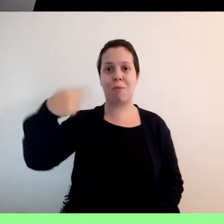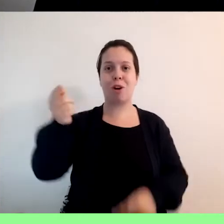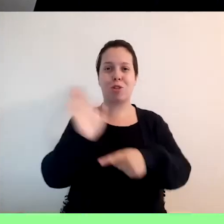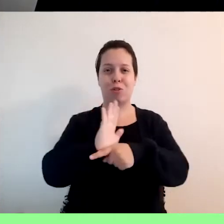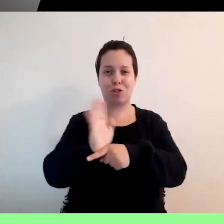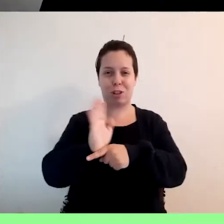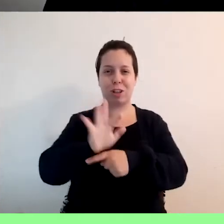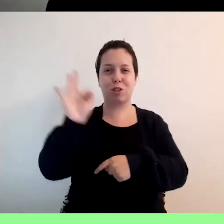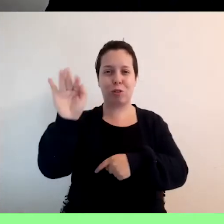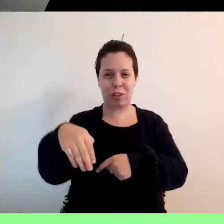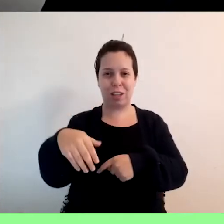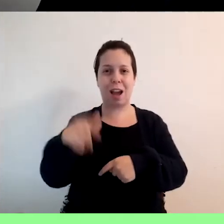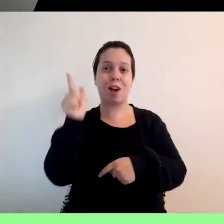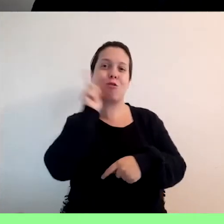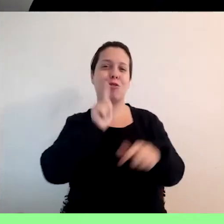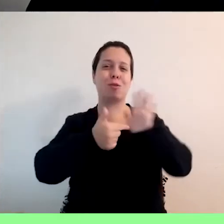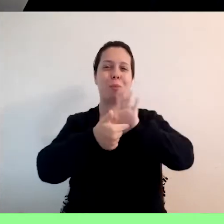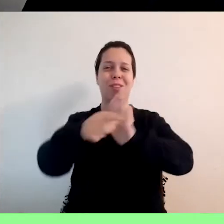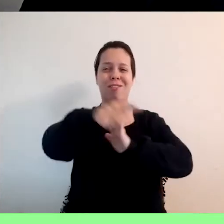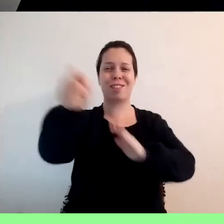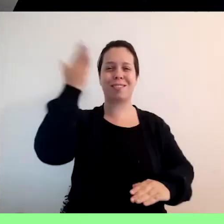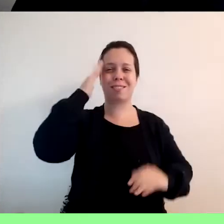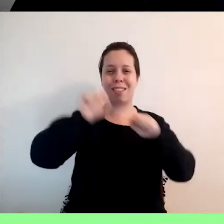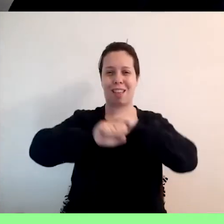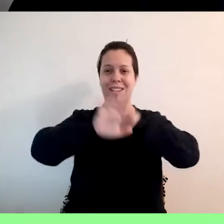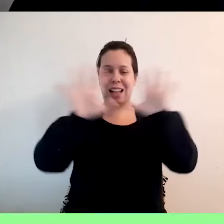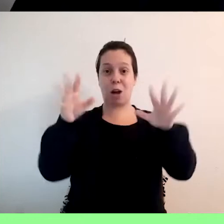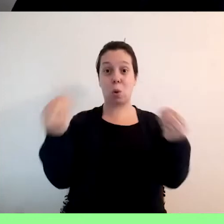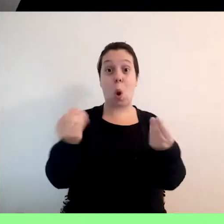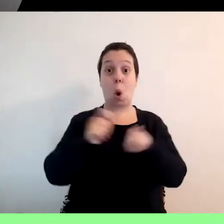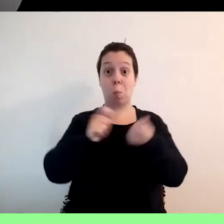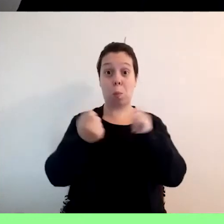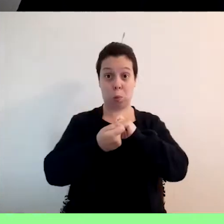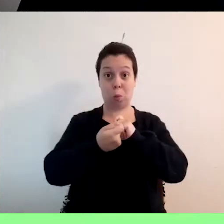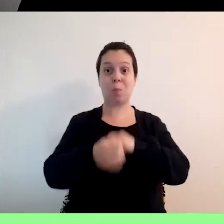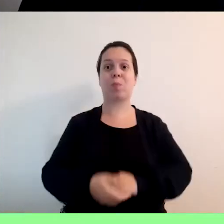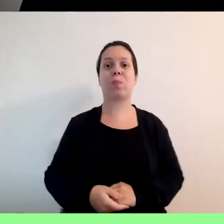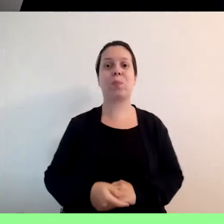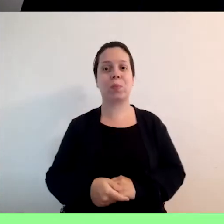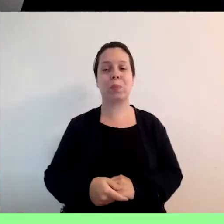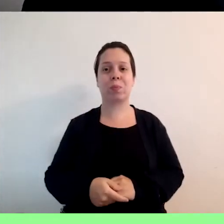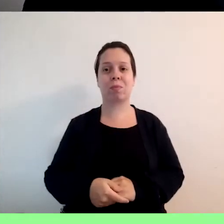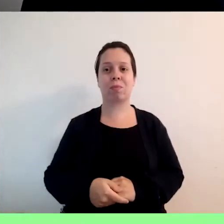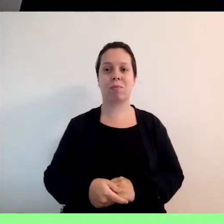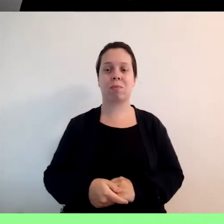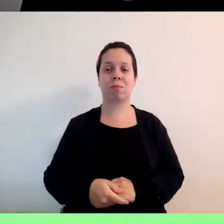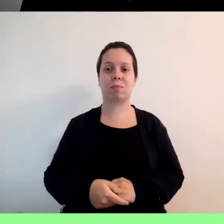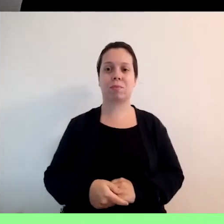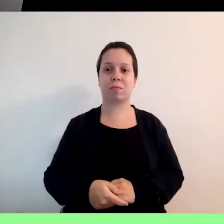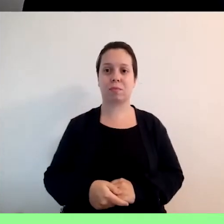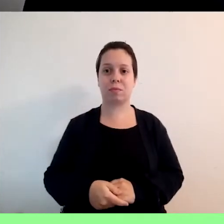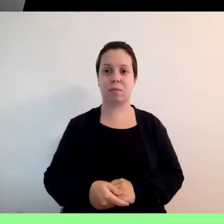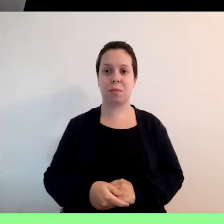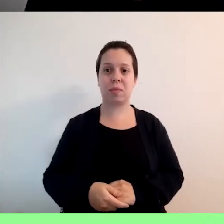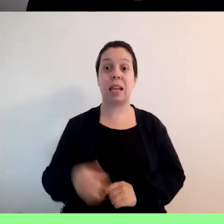papo, eu vou conseguir mostrar melhor essa adaptação. E uso bastante